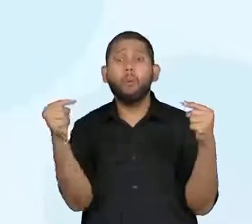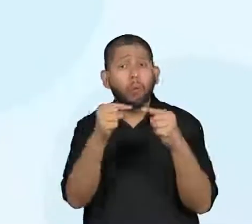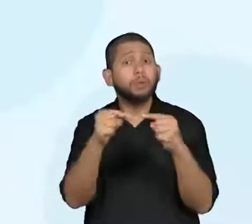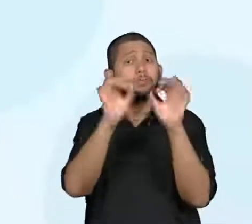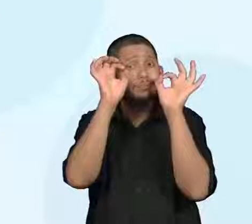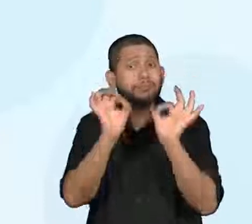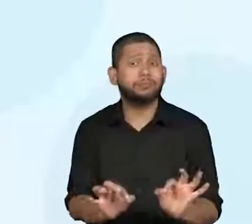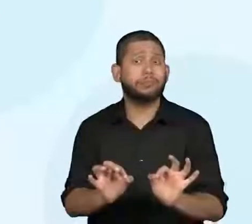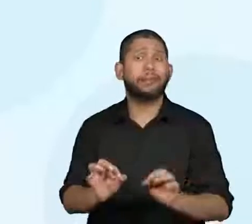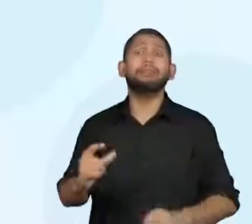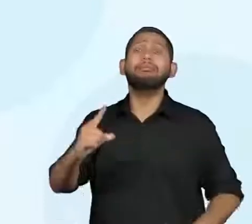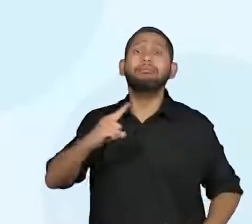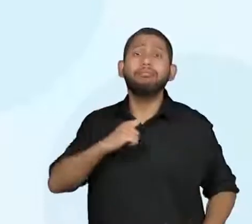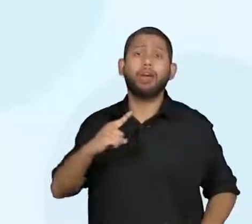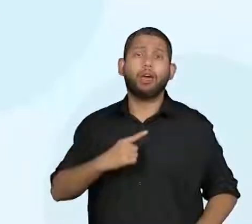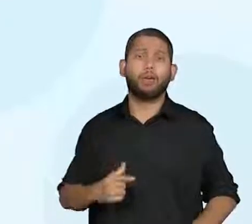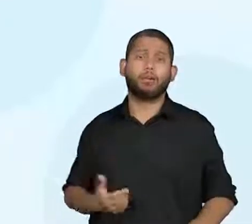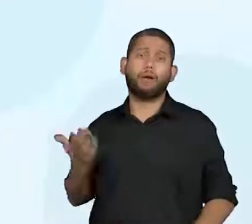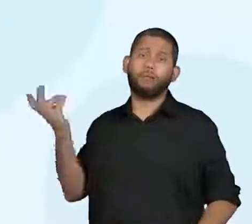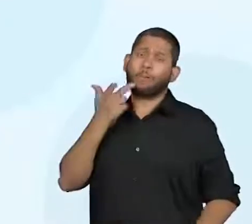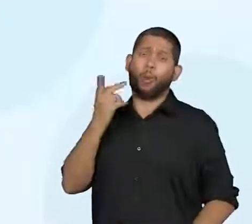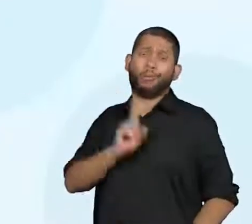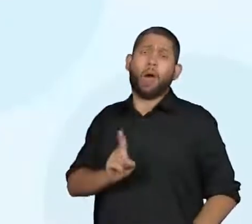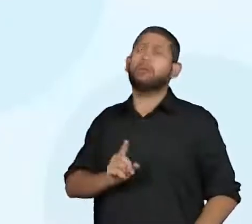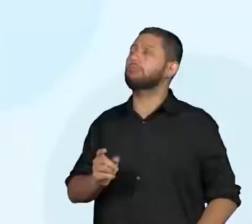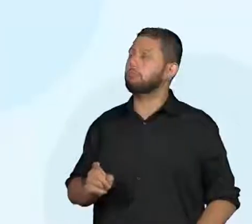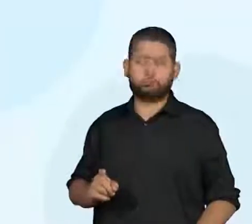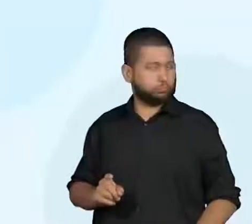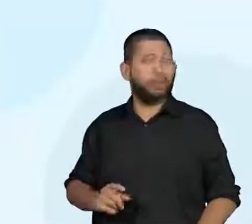têm relação. Então, ó,